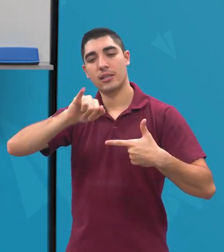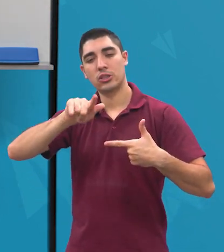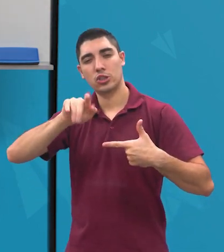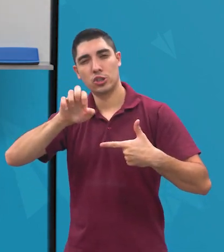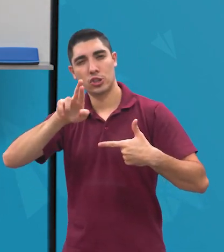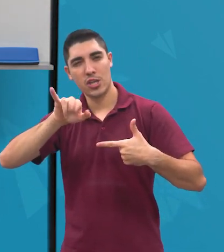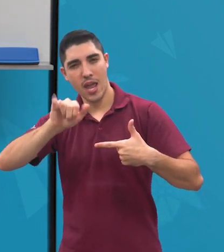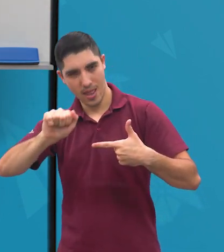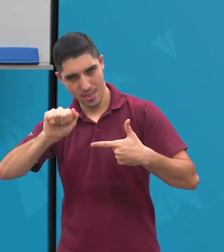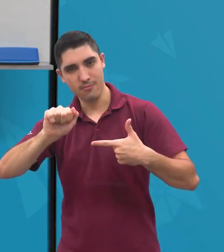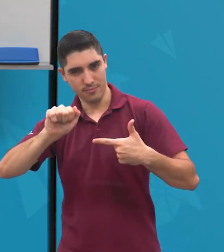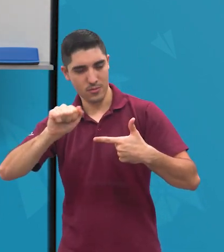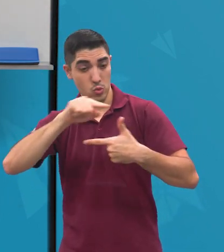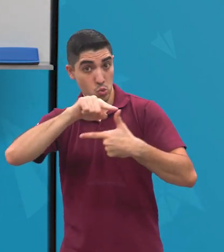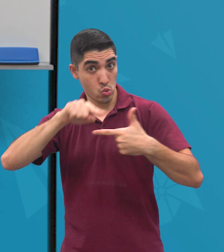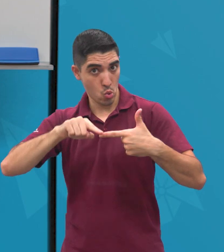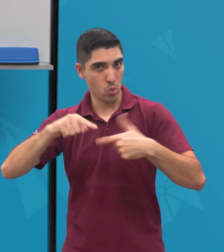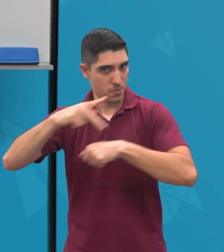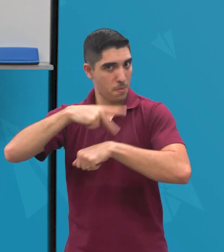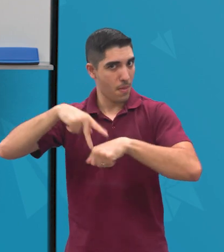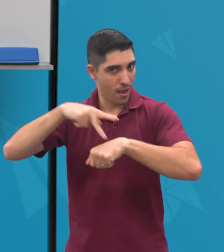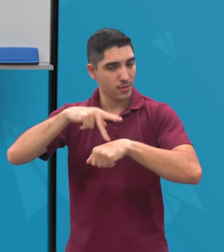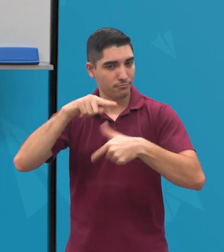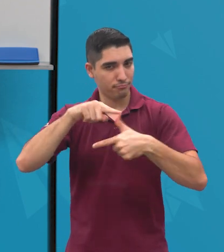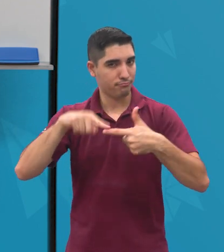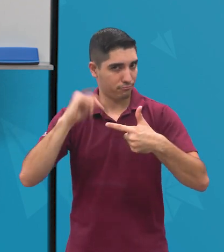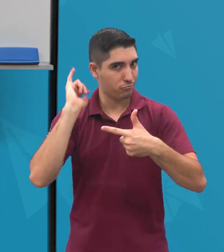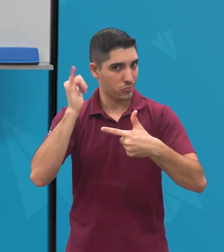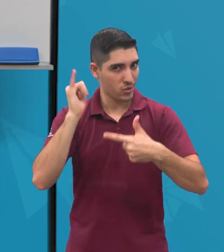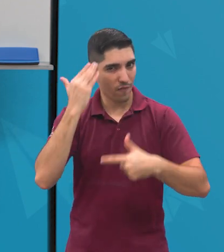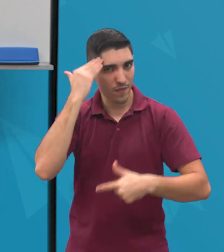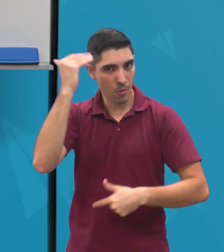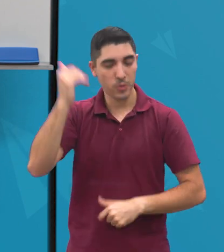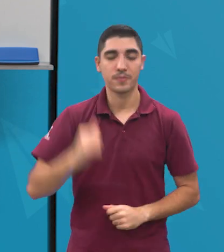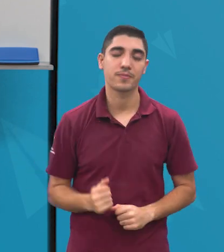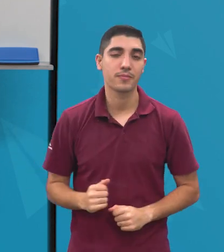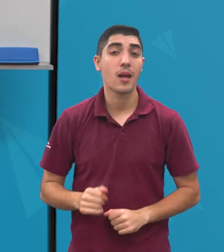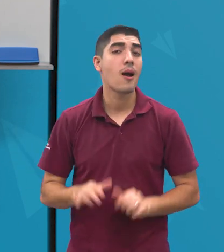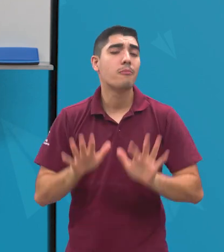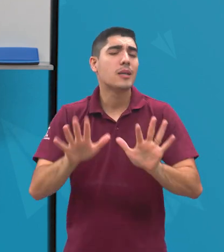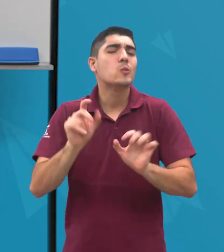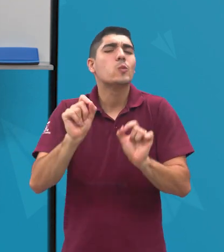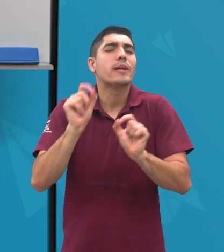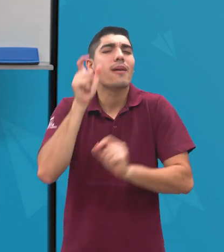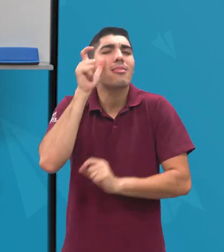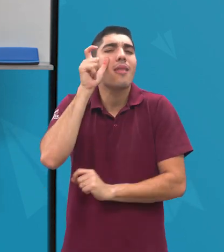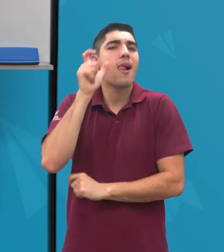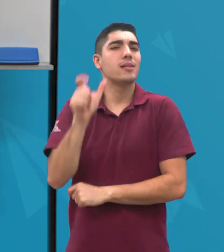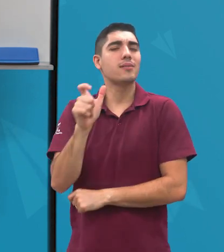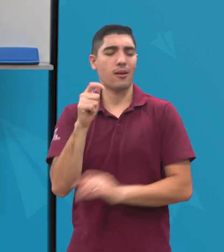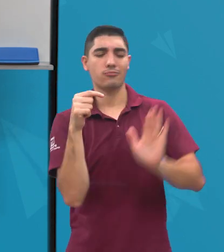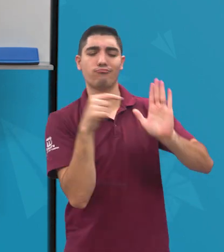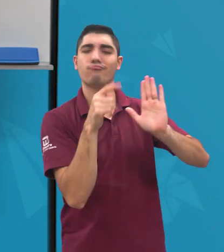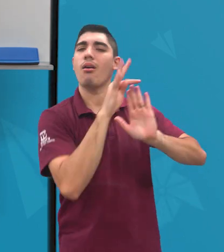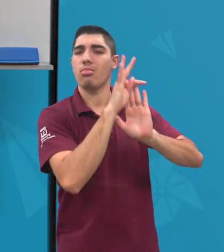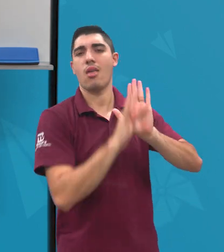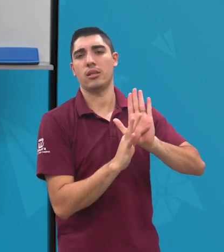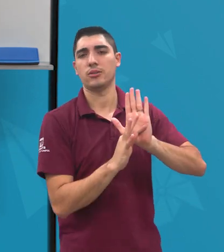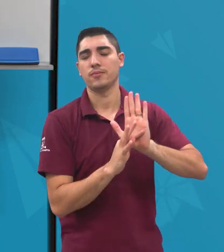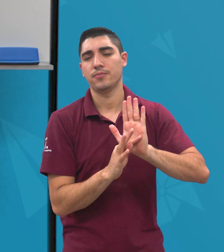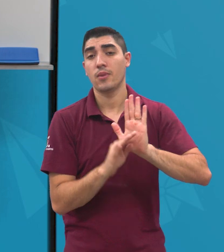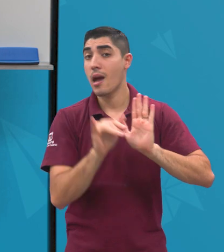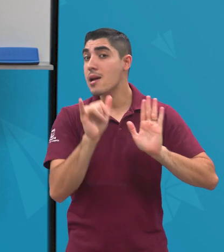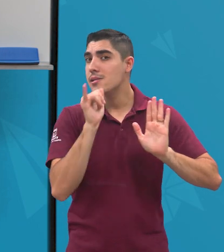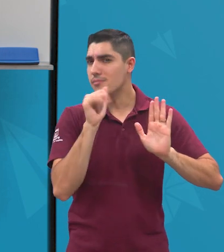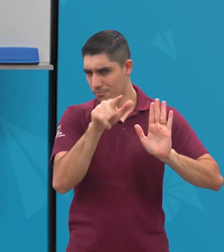umas coisas interessantes para a gente pensar nesse texto que eu acabei de ler para vocês. Vocês devem ter